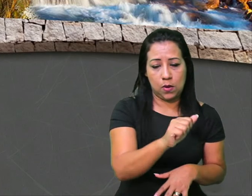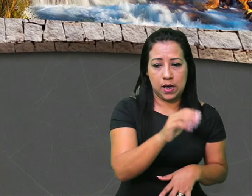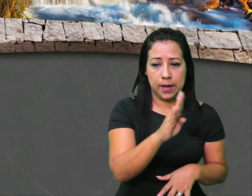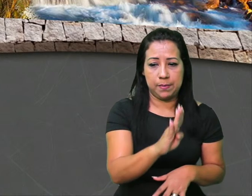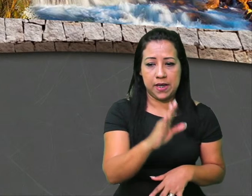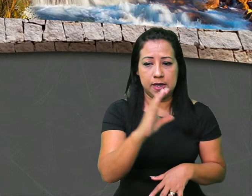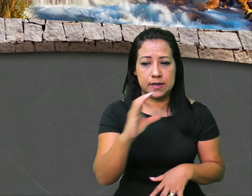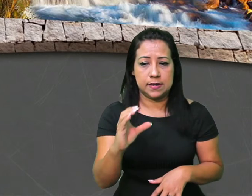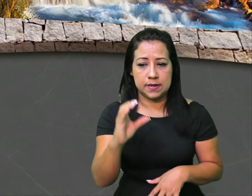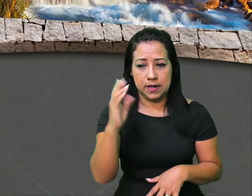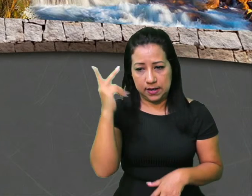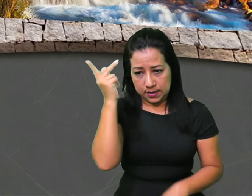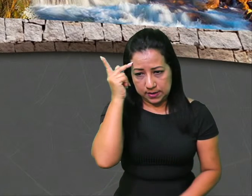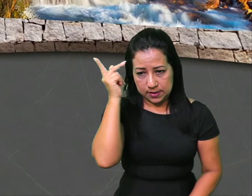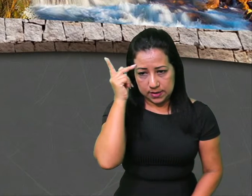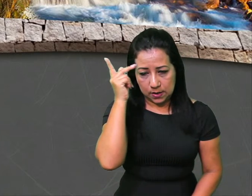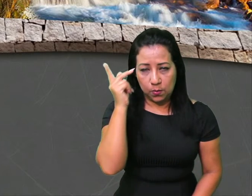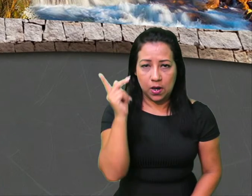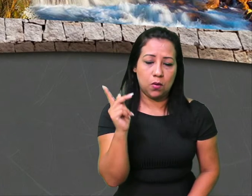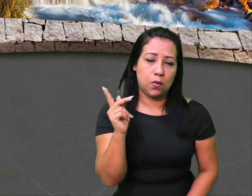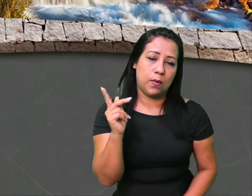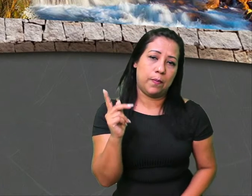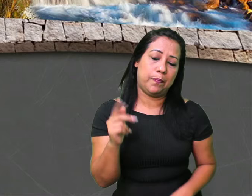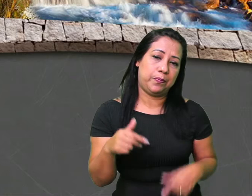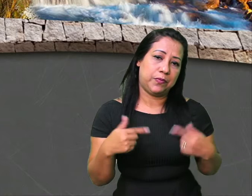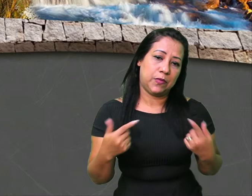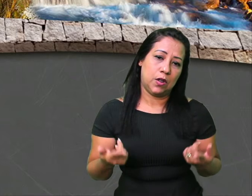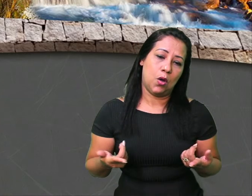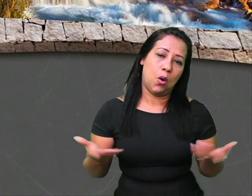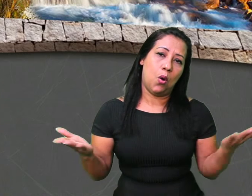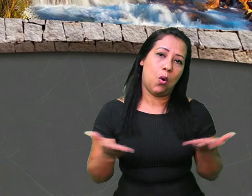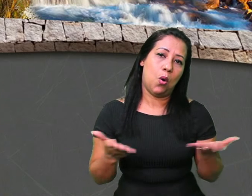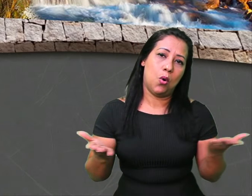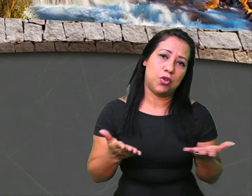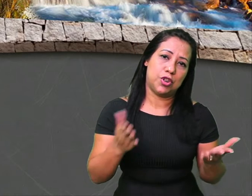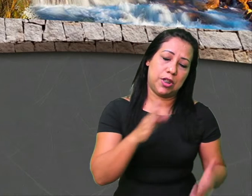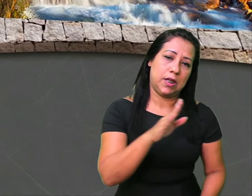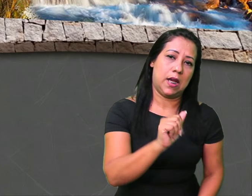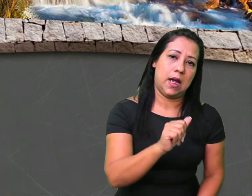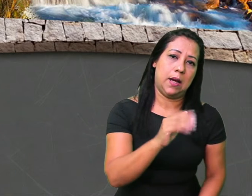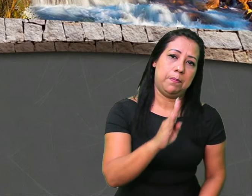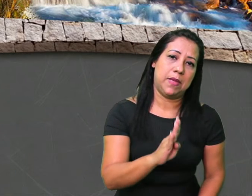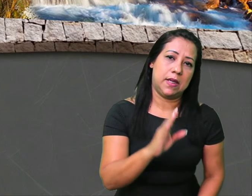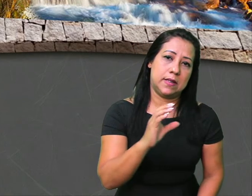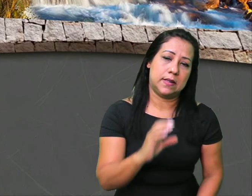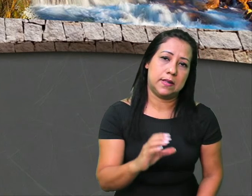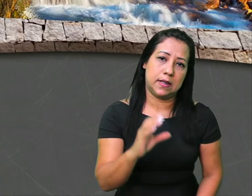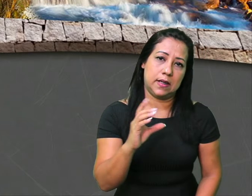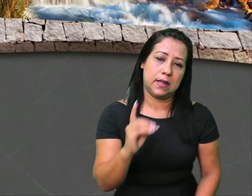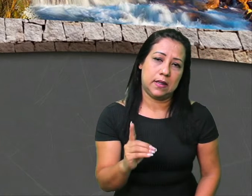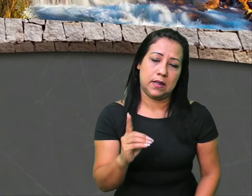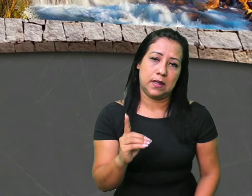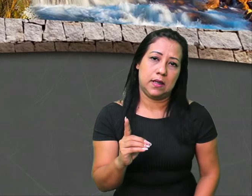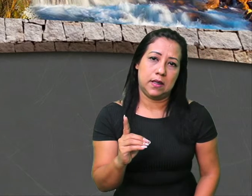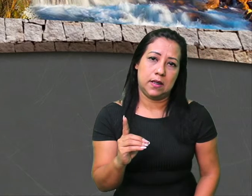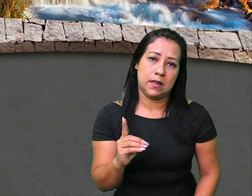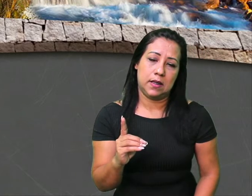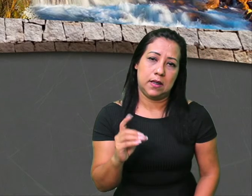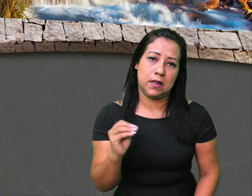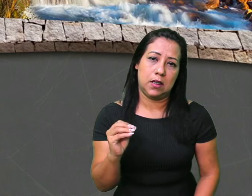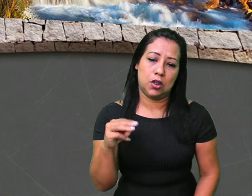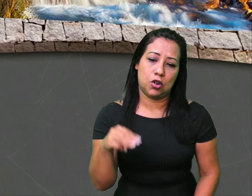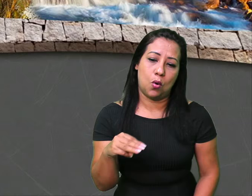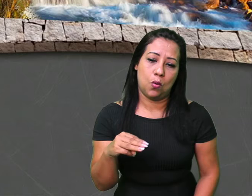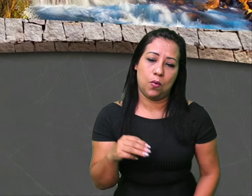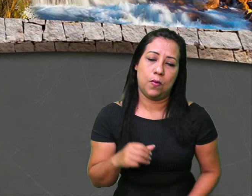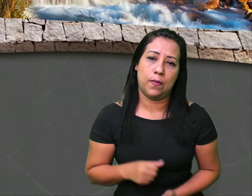São Caetano e São Paulo. Hoje é ABCdom, Santo André, São Bernardo, São Caetano e Diadema. Osasco e Mauá.